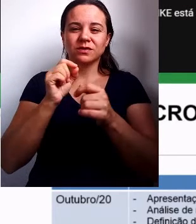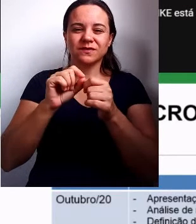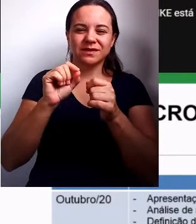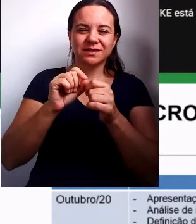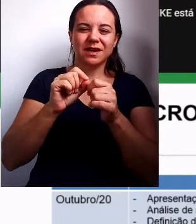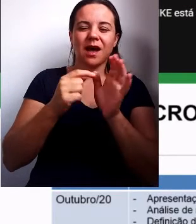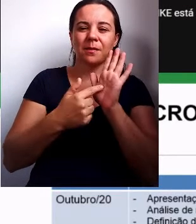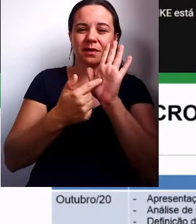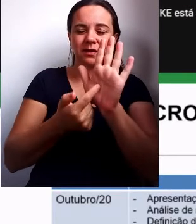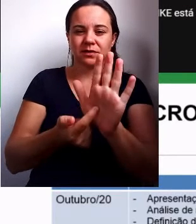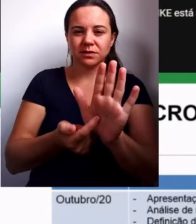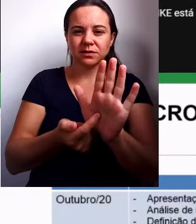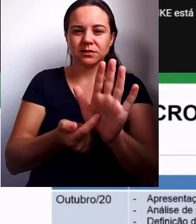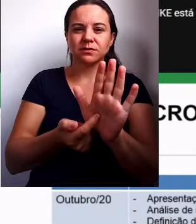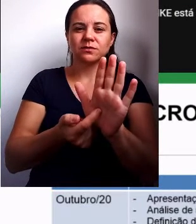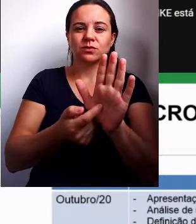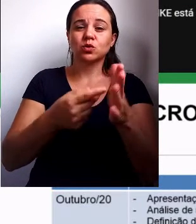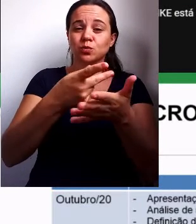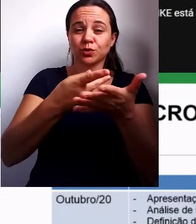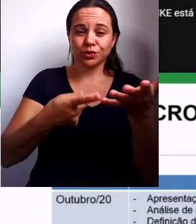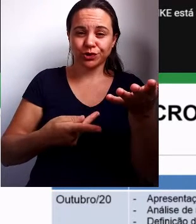foi feita a apresentação do projeto da PEC,